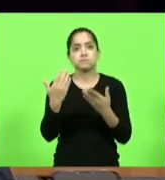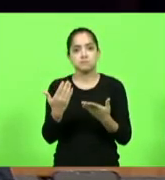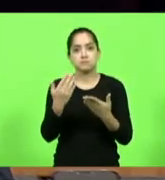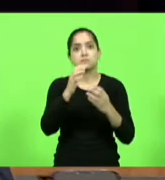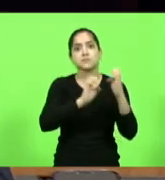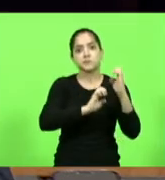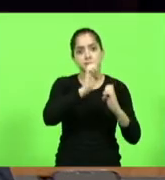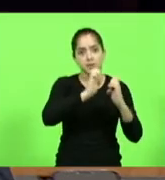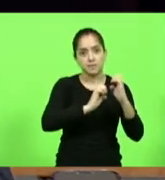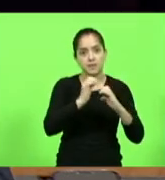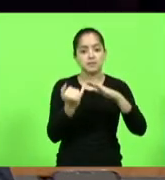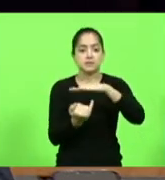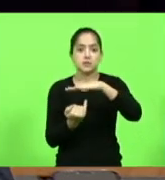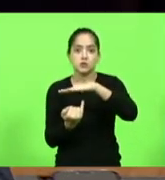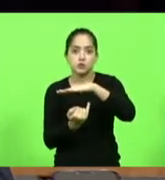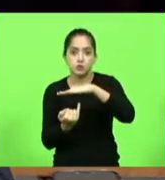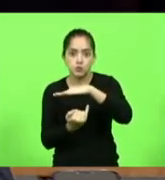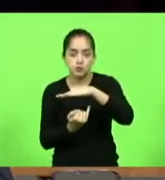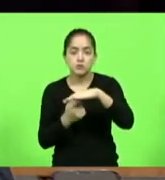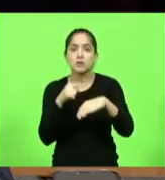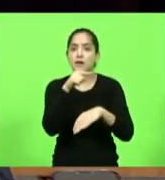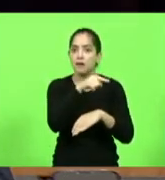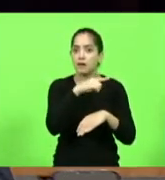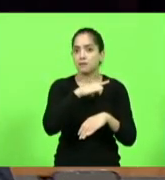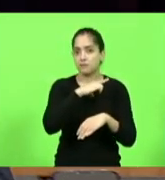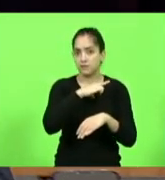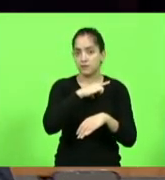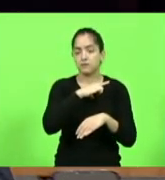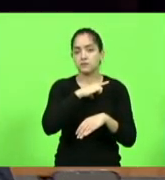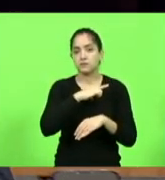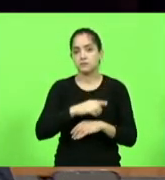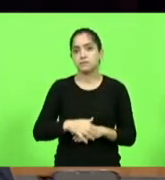empresas, indústrias, lá tem algumas.